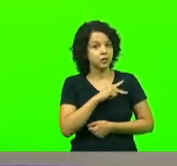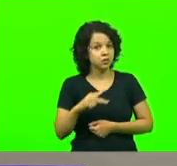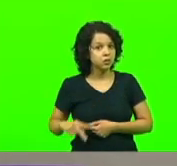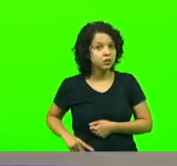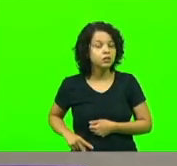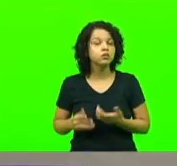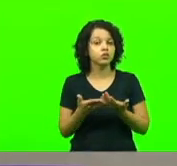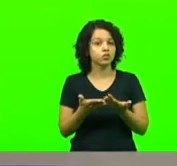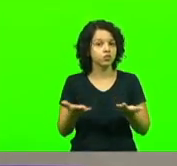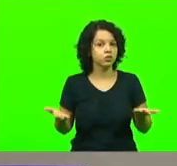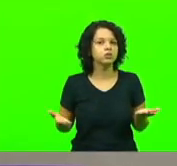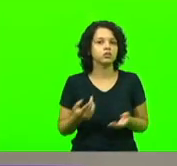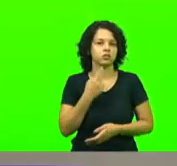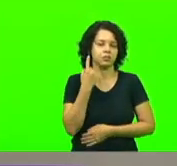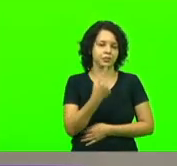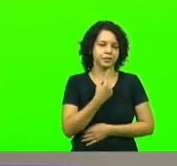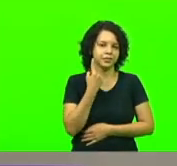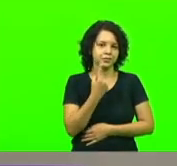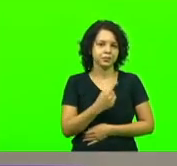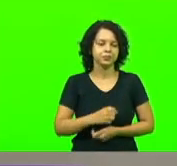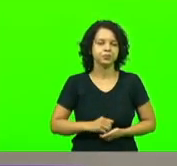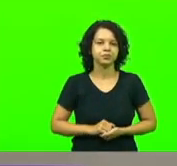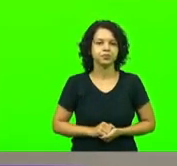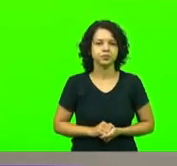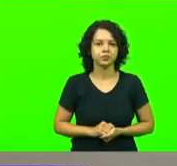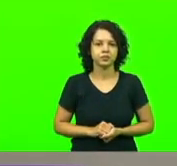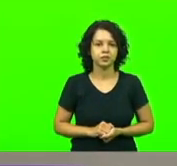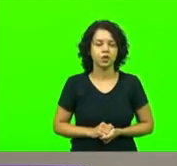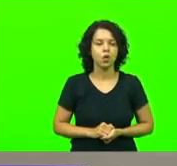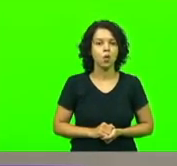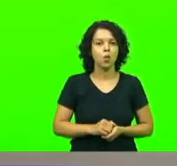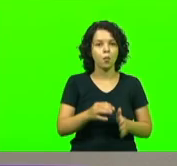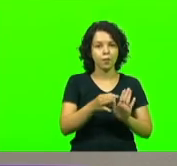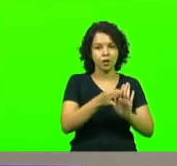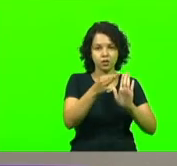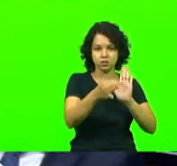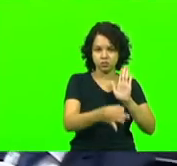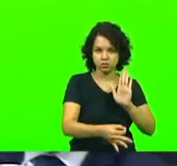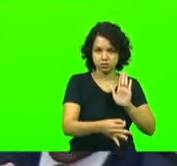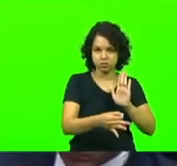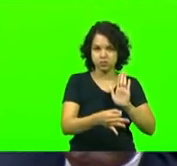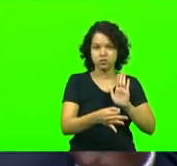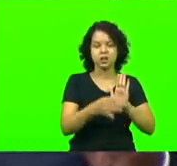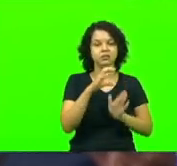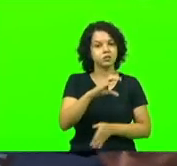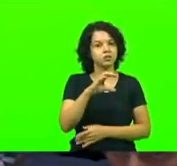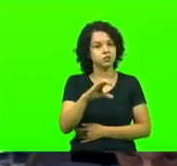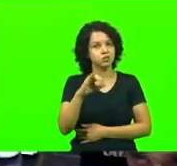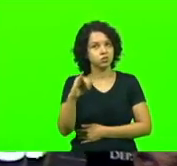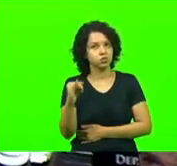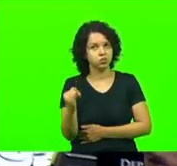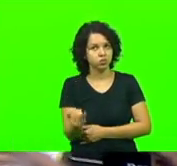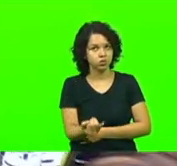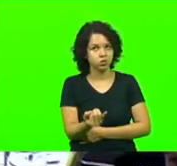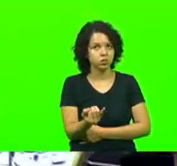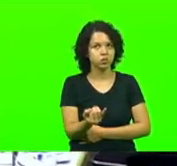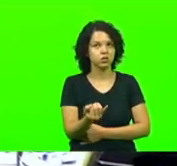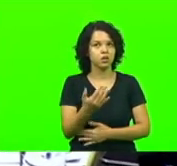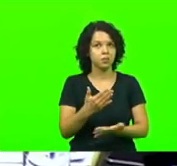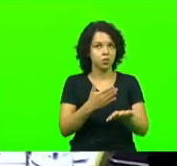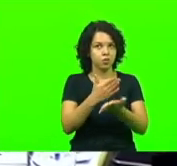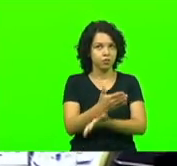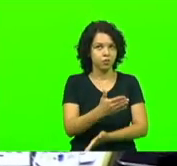depois. Deputados, o parecer da CCJ, aprovado